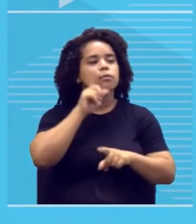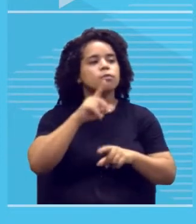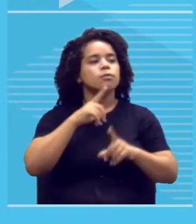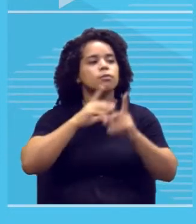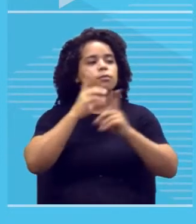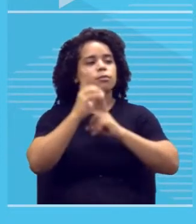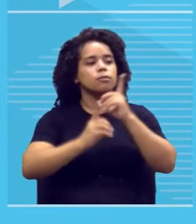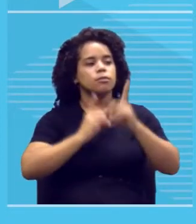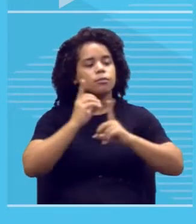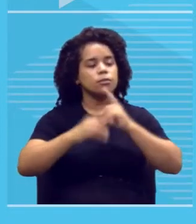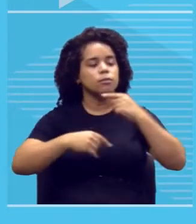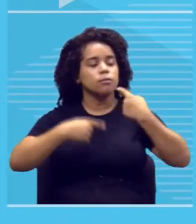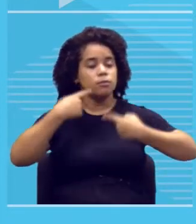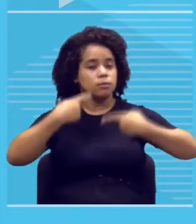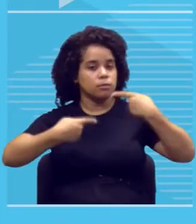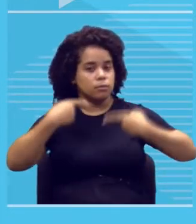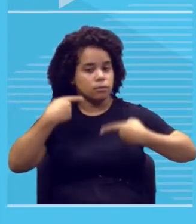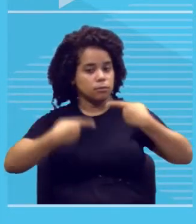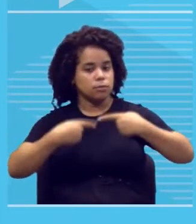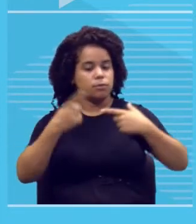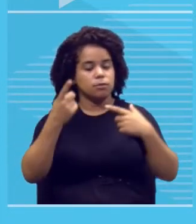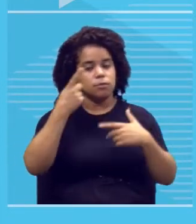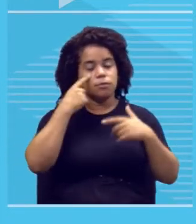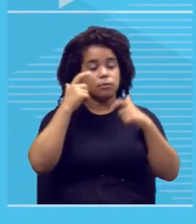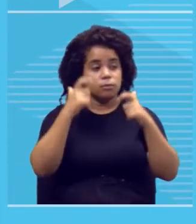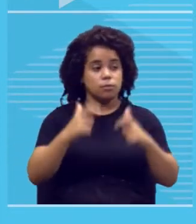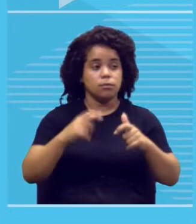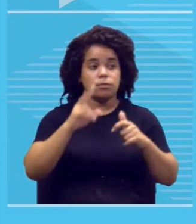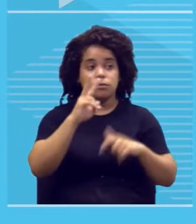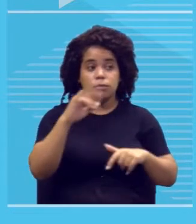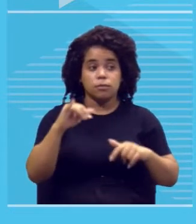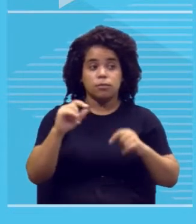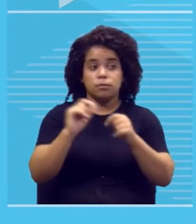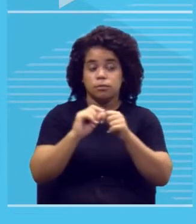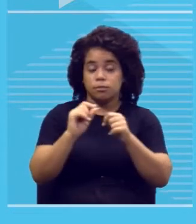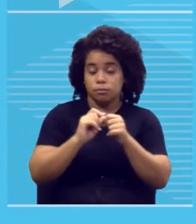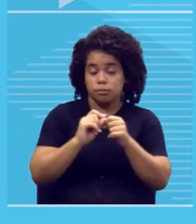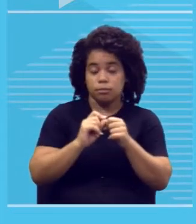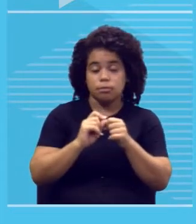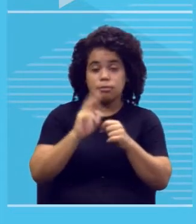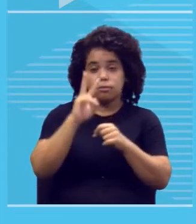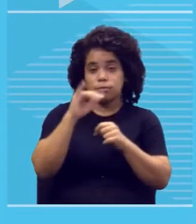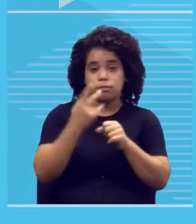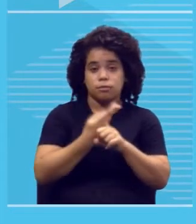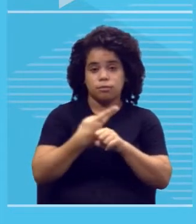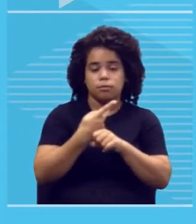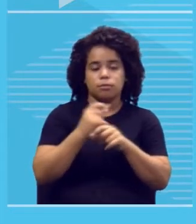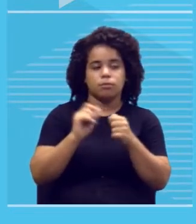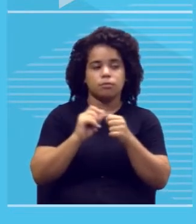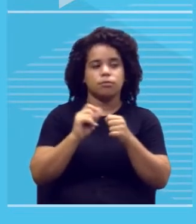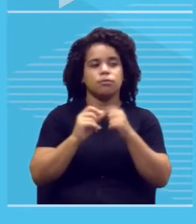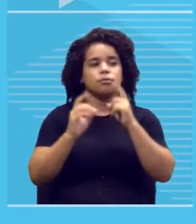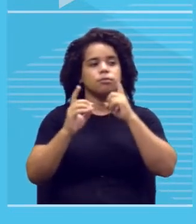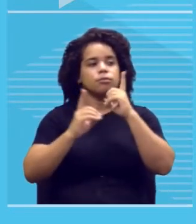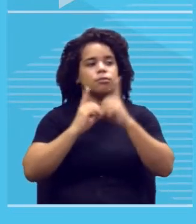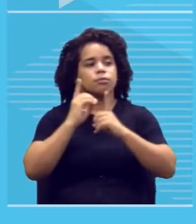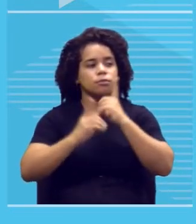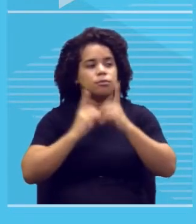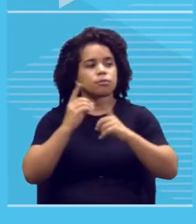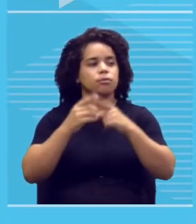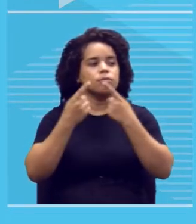político Olha só onde é que ele vai atrás ainda de fazer didatismo político junto com